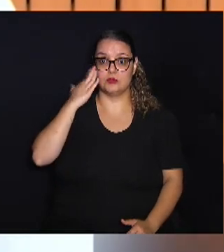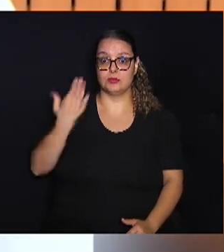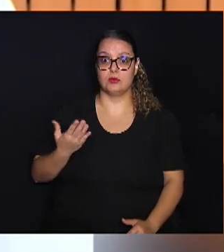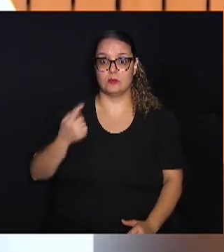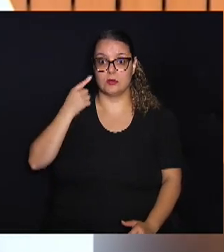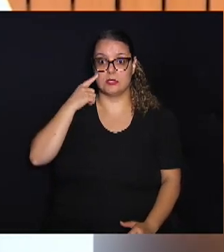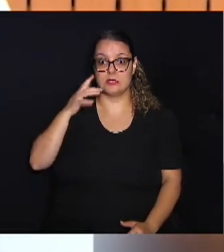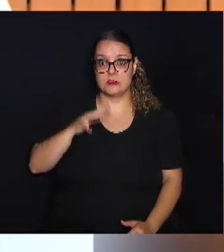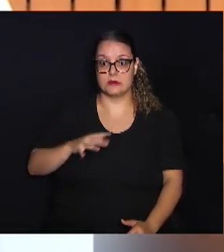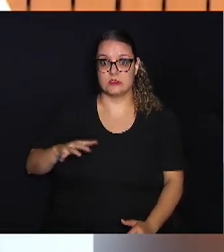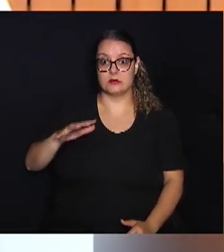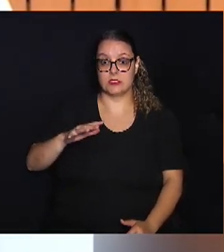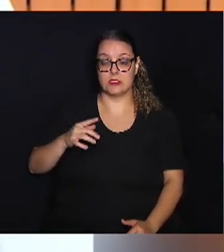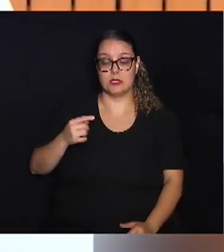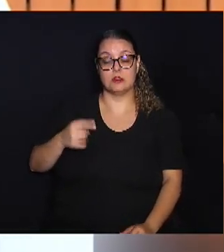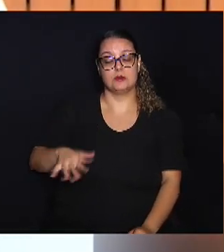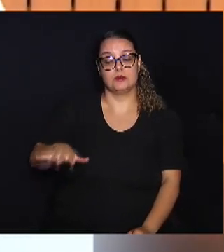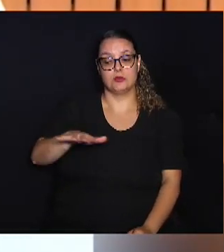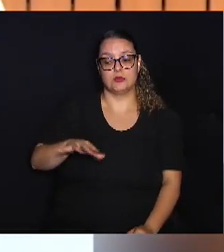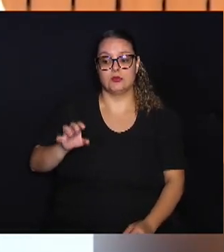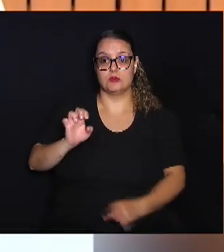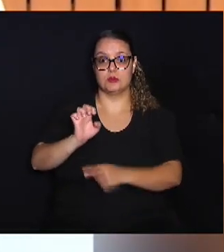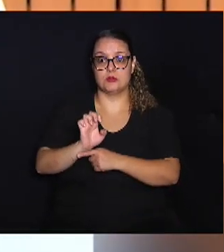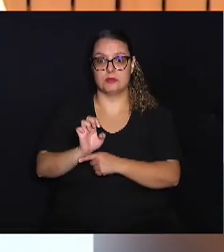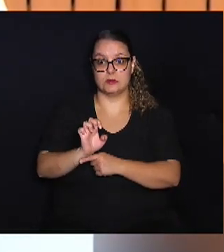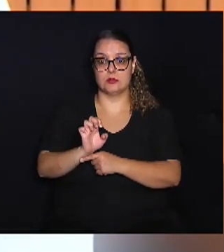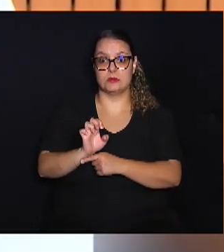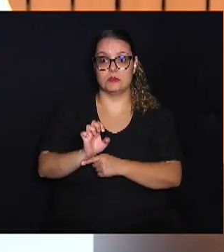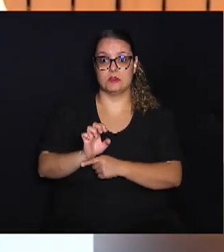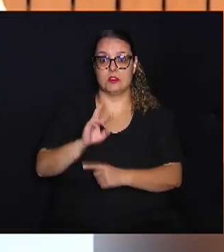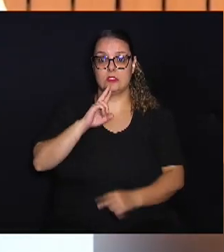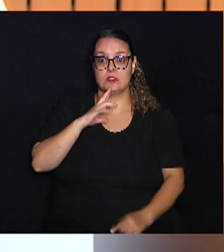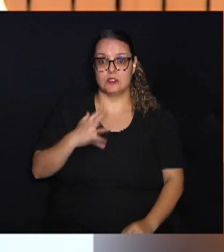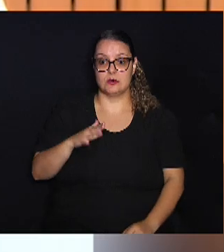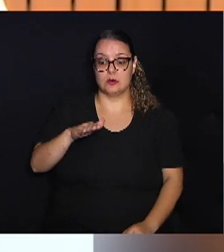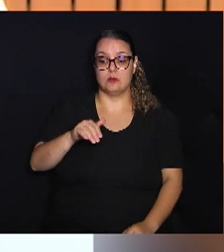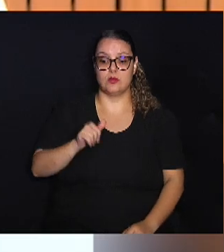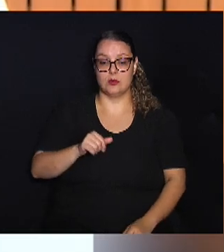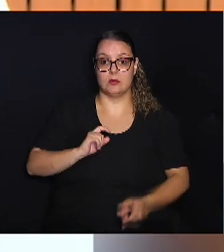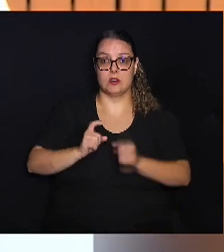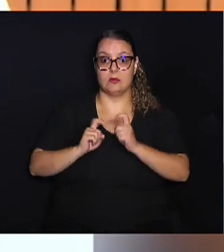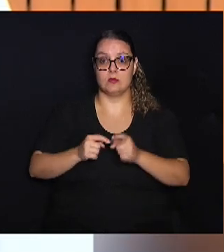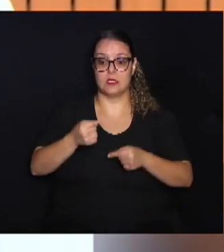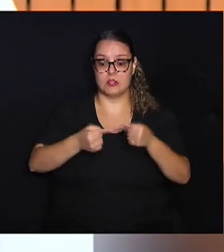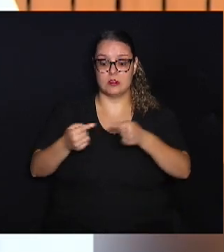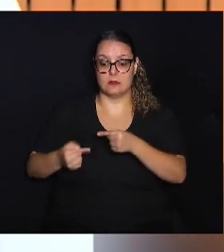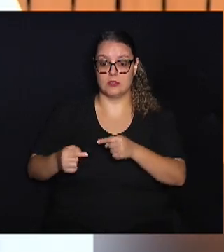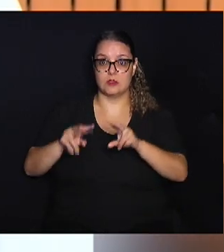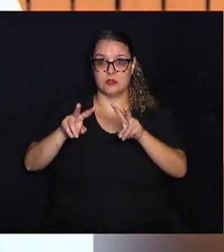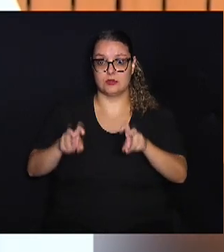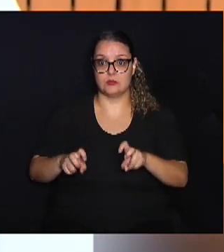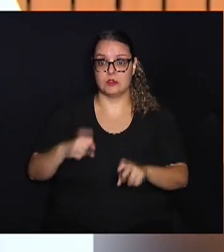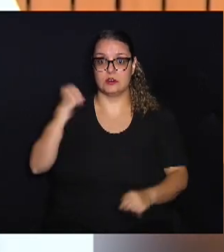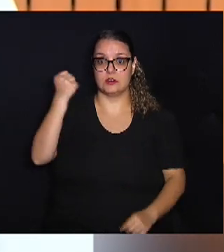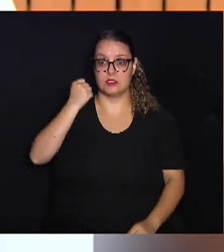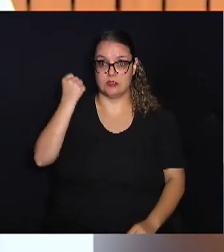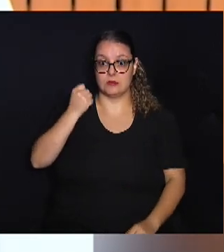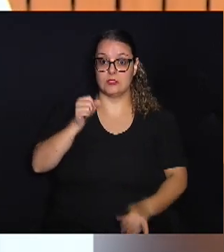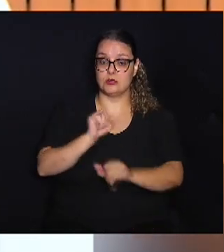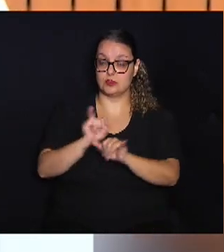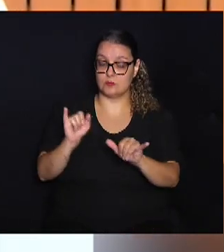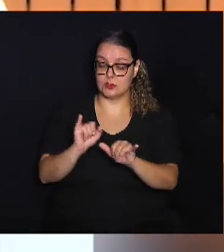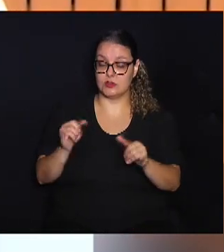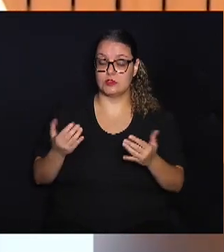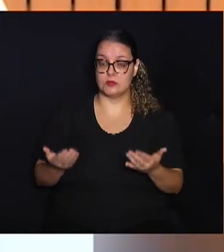do Estado, a gente resolveu convocar essa reunião para debater o tema, por conta da gravidade da notícia,